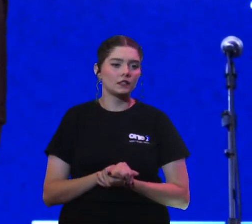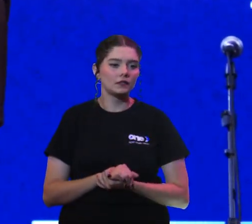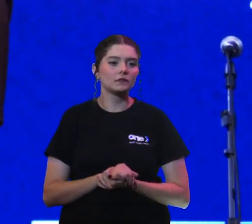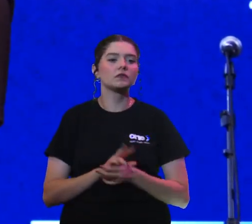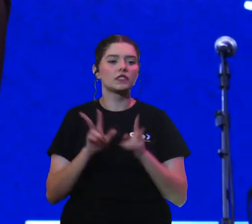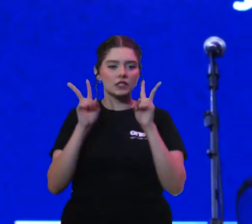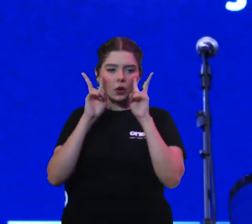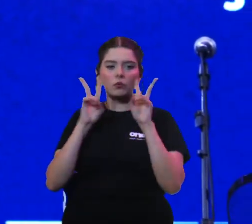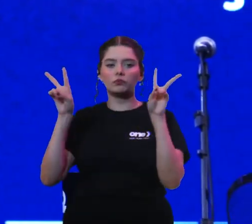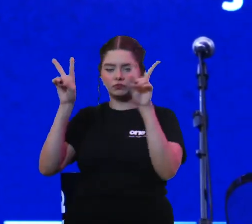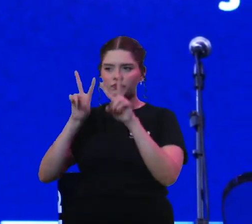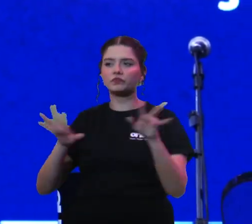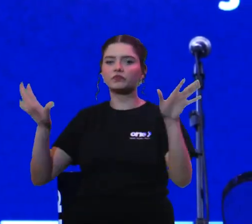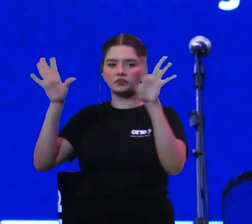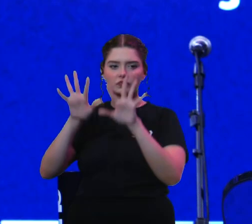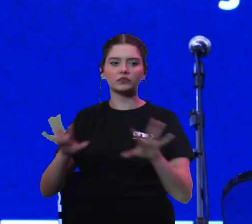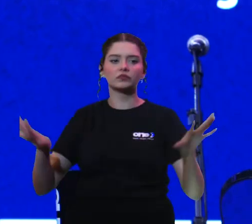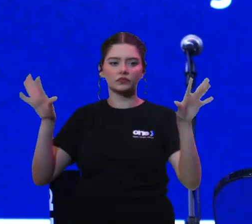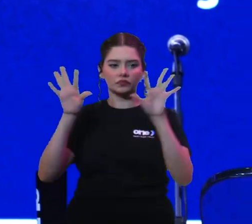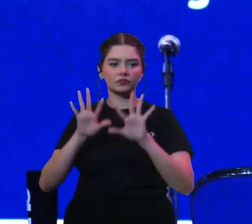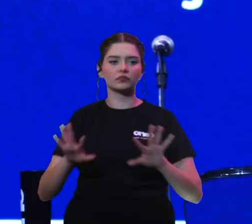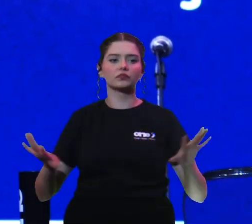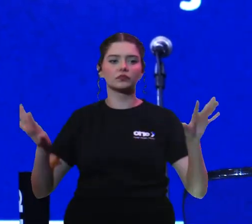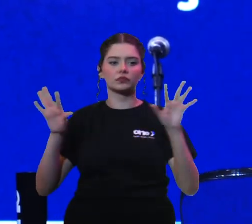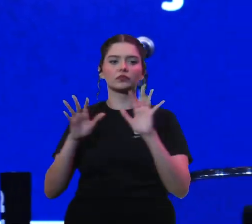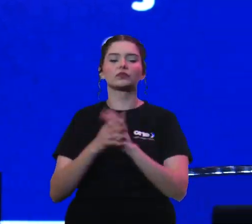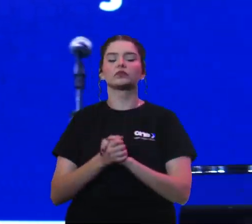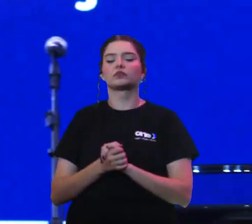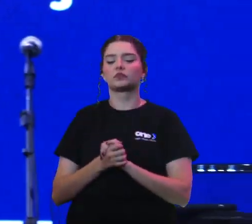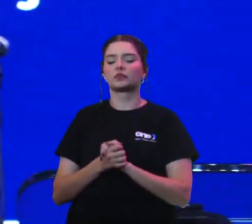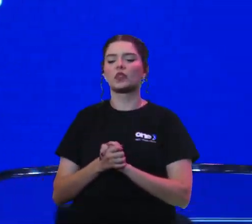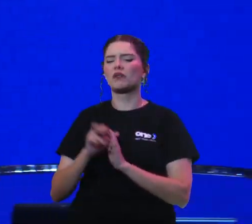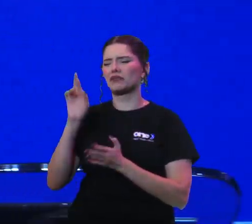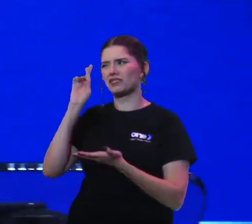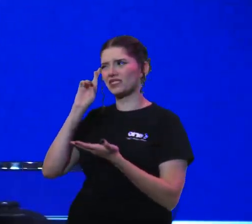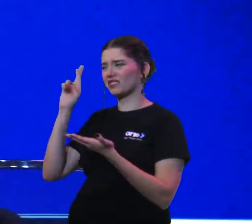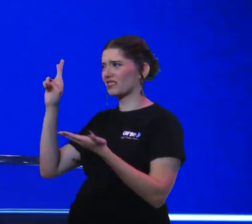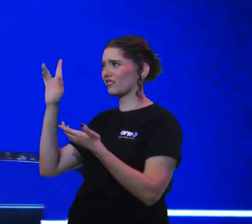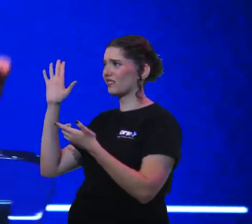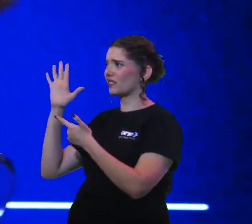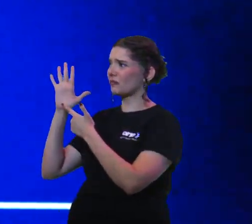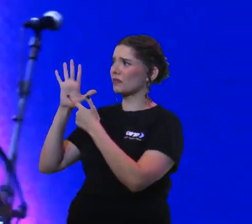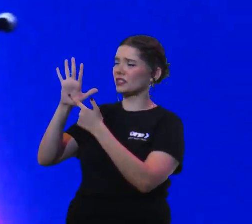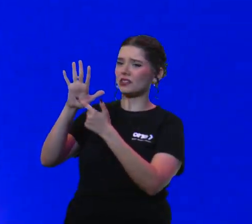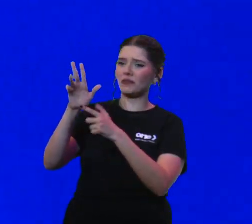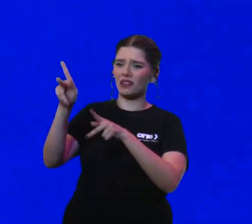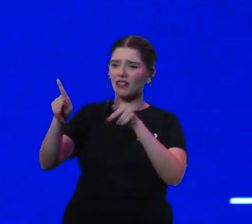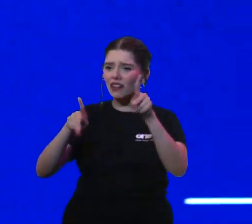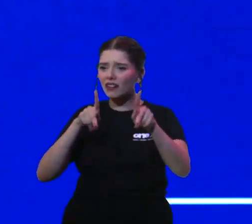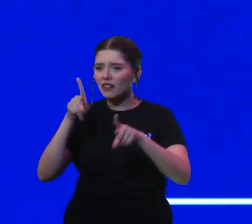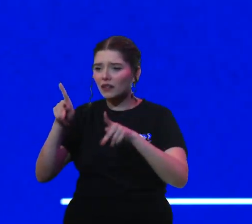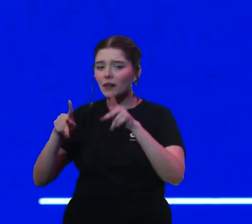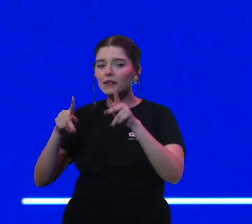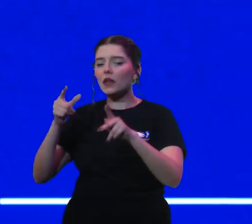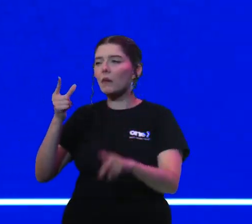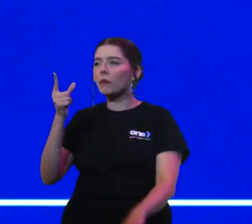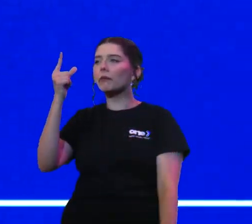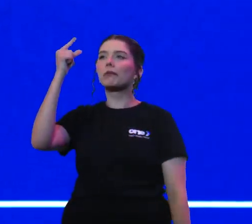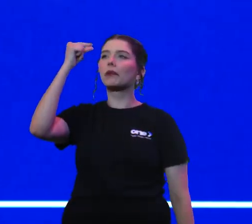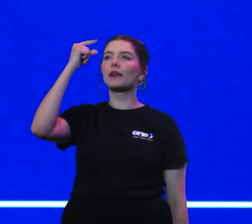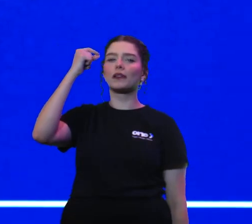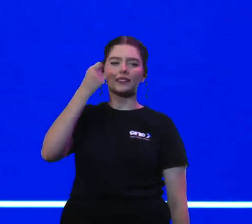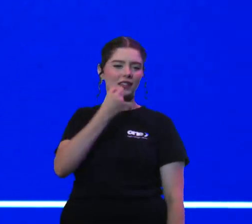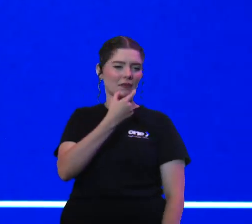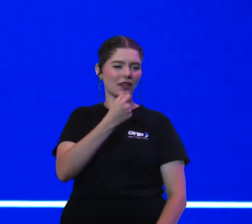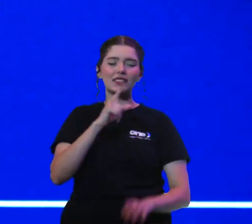mais interessante um detalhe do texto, porque o Senhor não fala para que aquele povo pudesse simplesmente passar colírio nos olhos. Ele vai falar